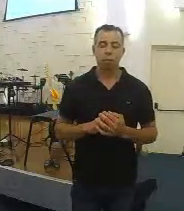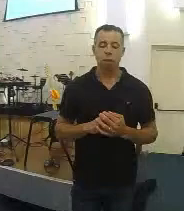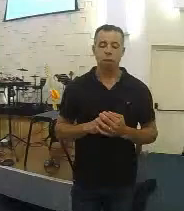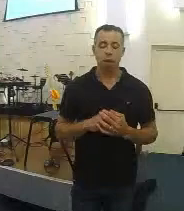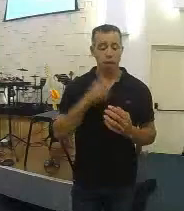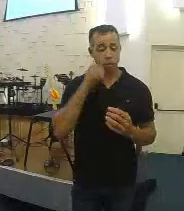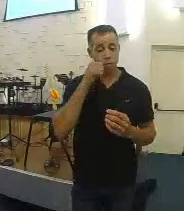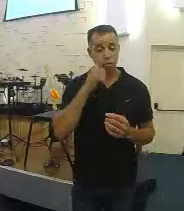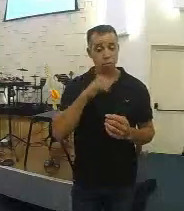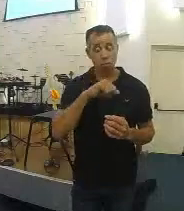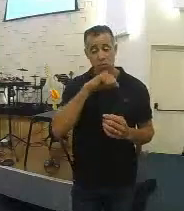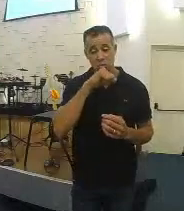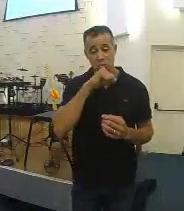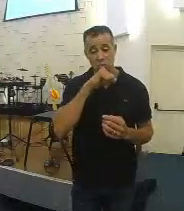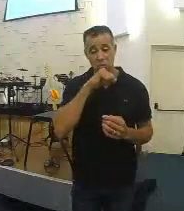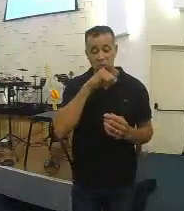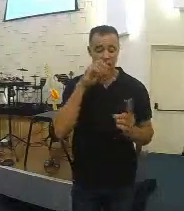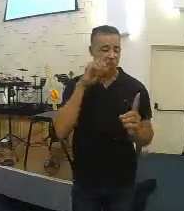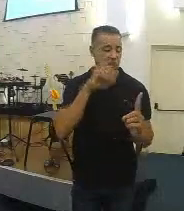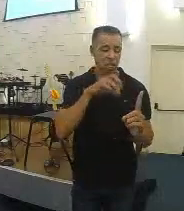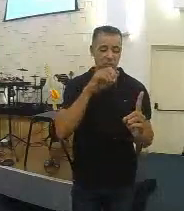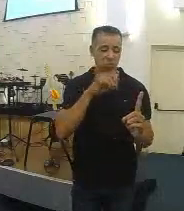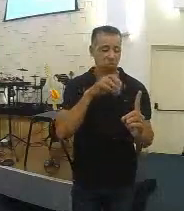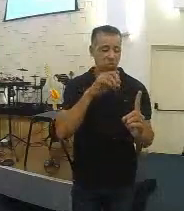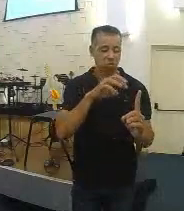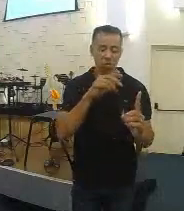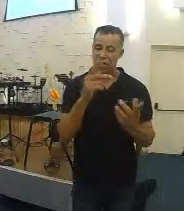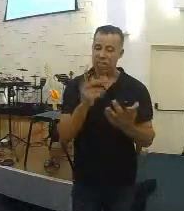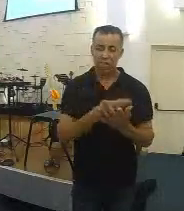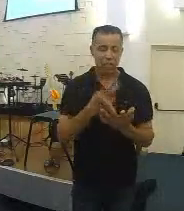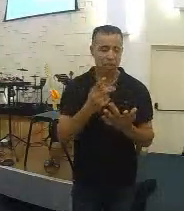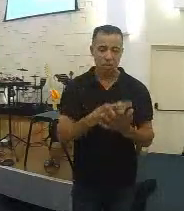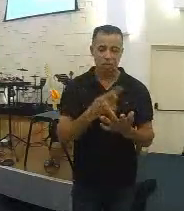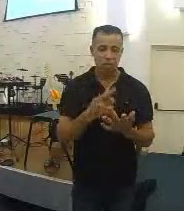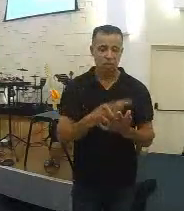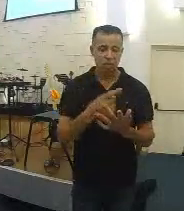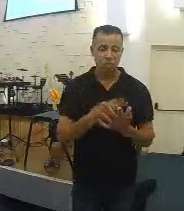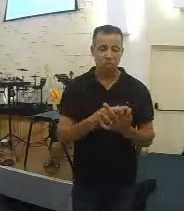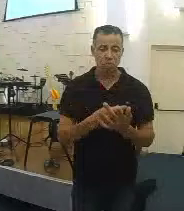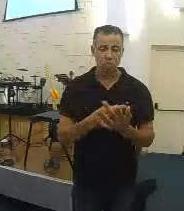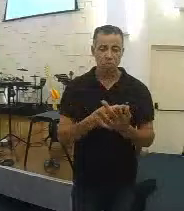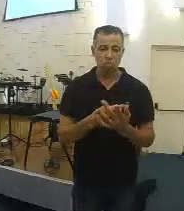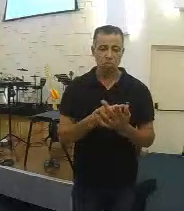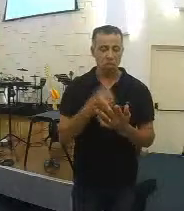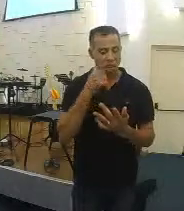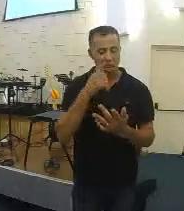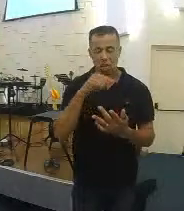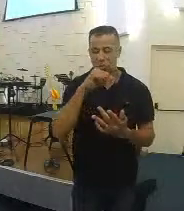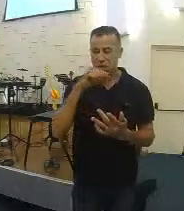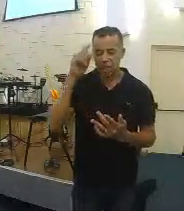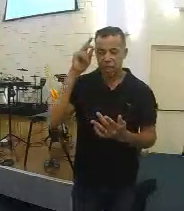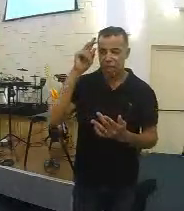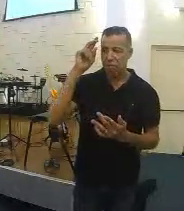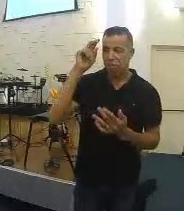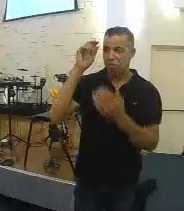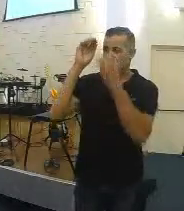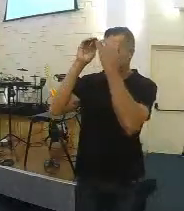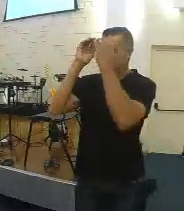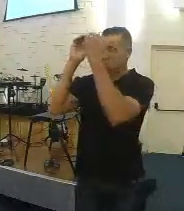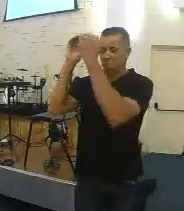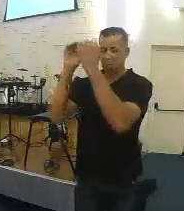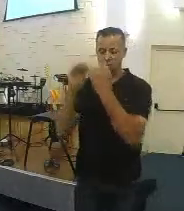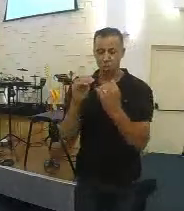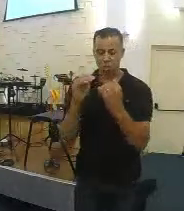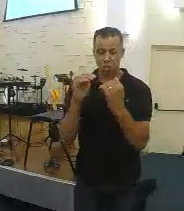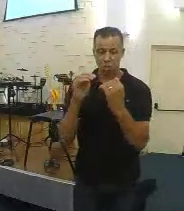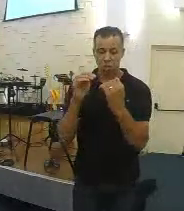não disciplinou o filho corretamente, inclusive desonrou o Senhor, ao permitir que o